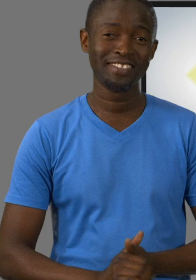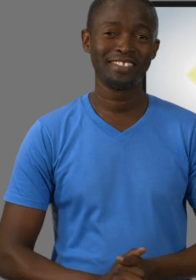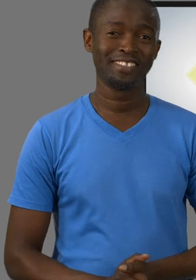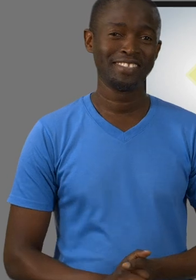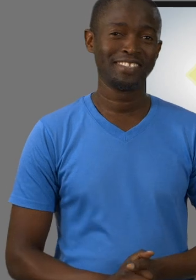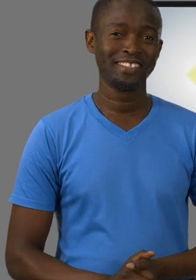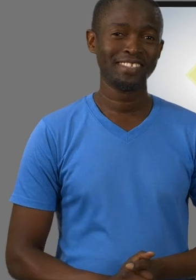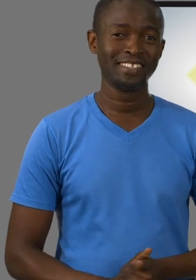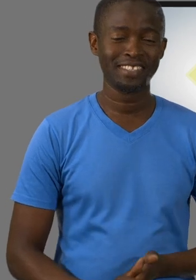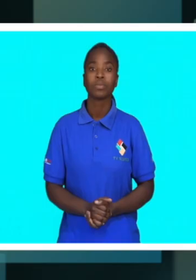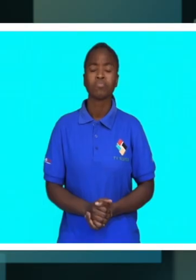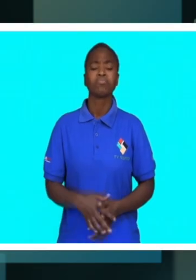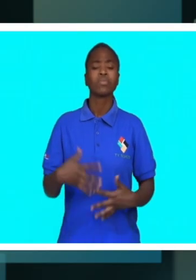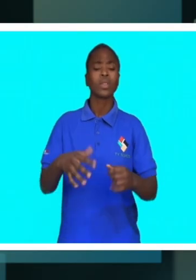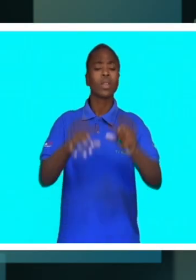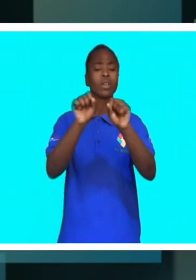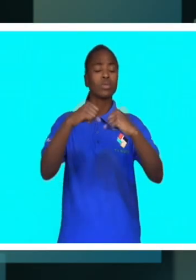de imprensa em Moçambique.